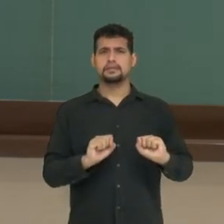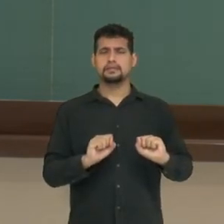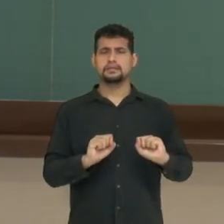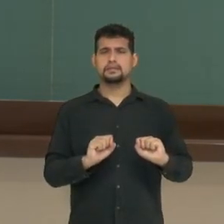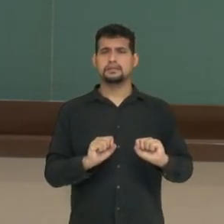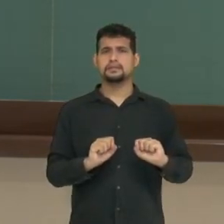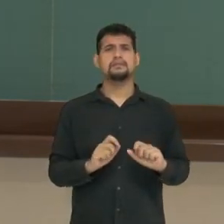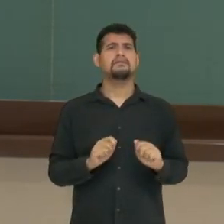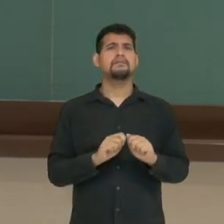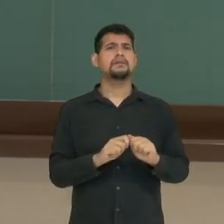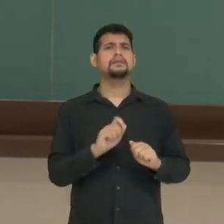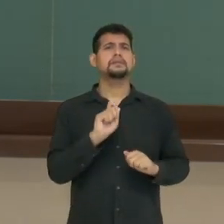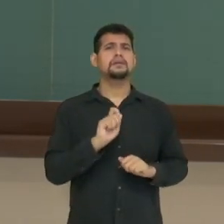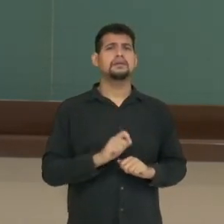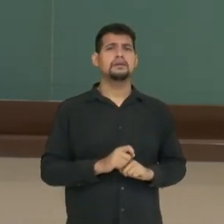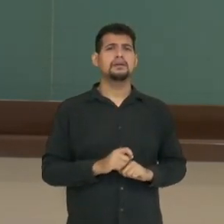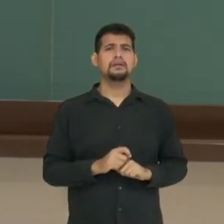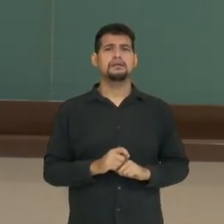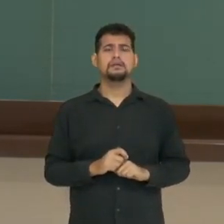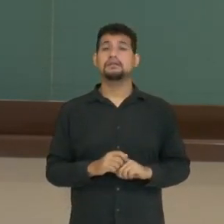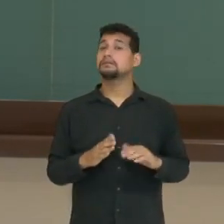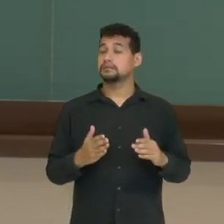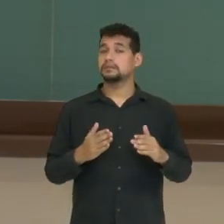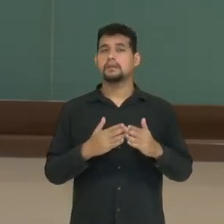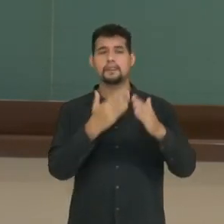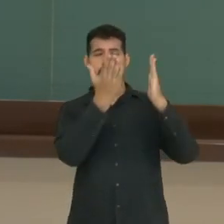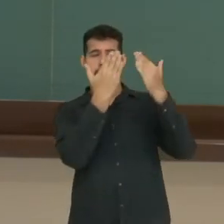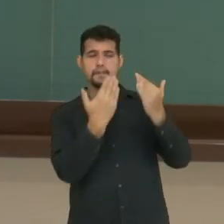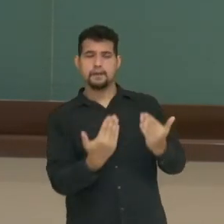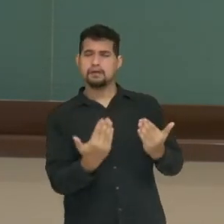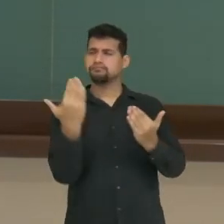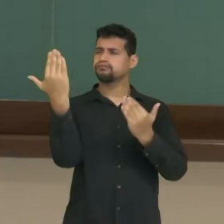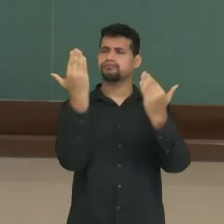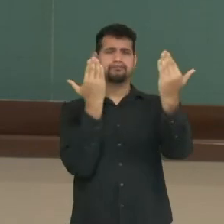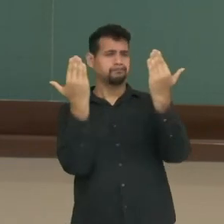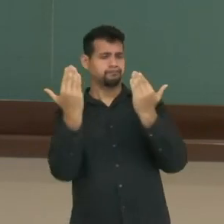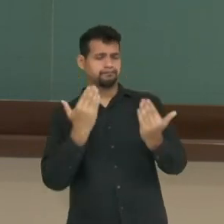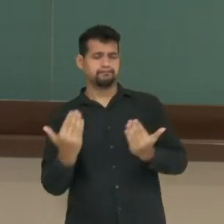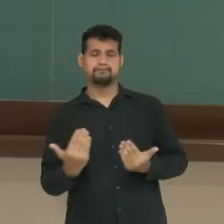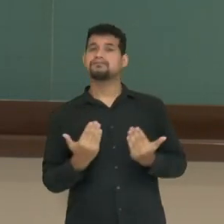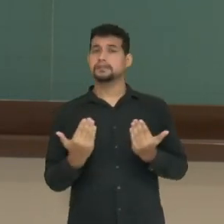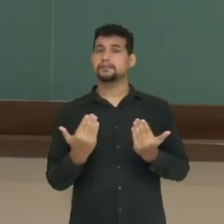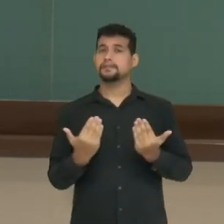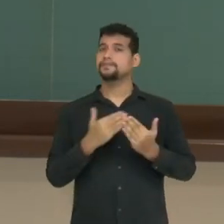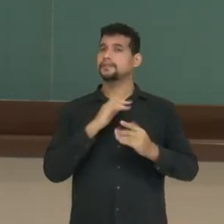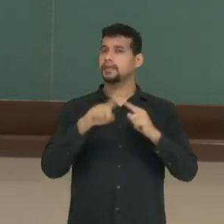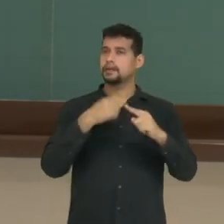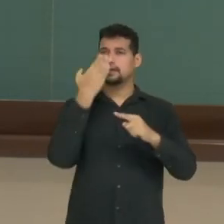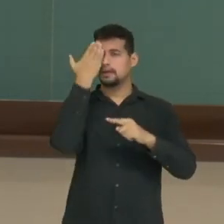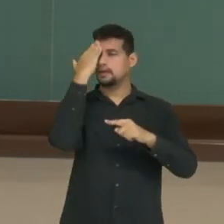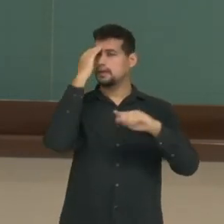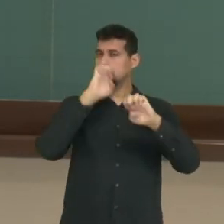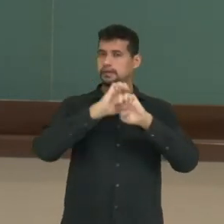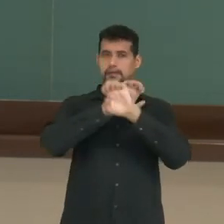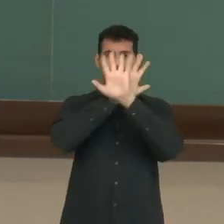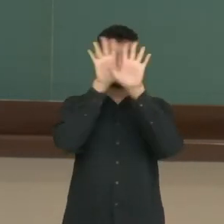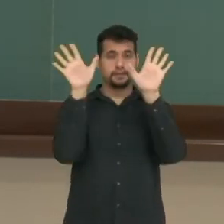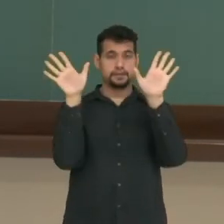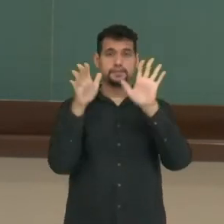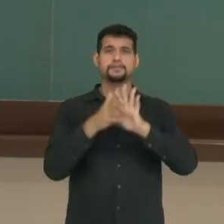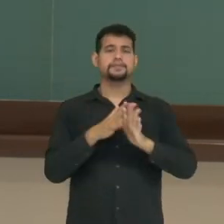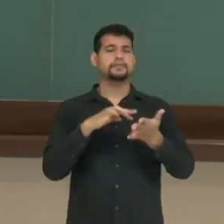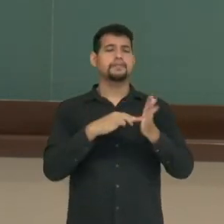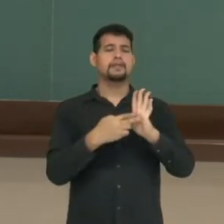Então, ele faz essa comparação por meio de cores. Vamos entender melhor aqui.